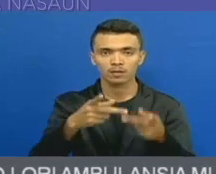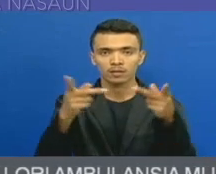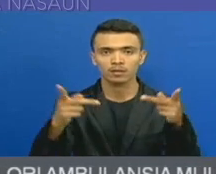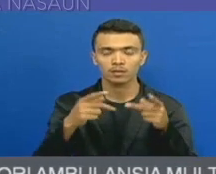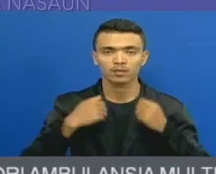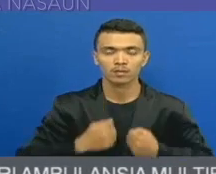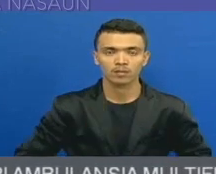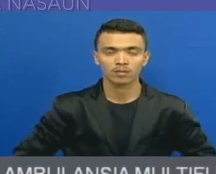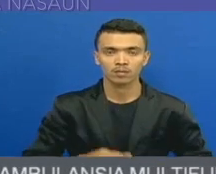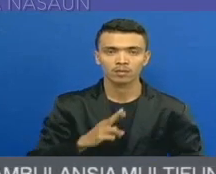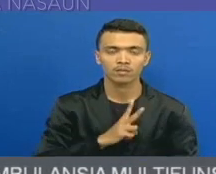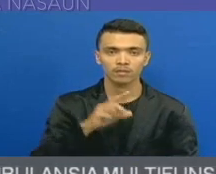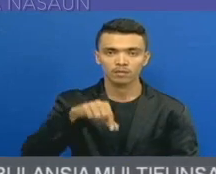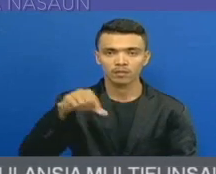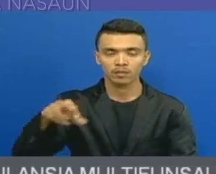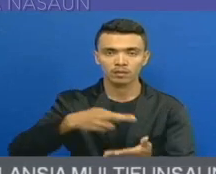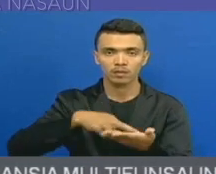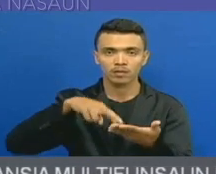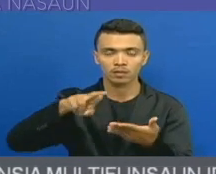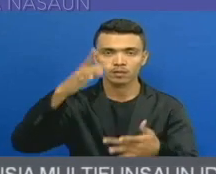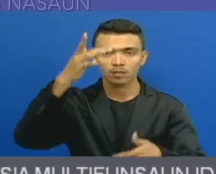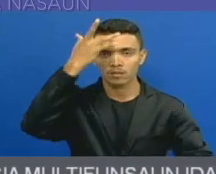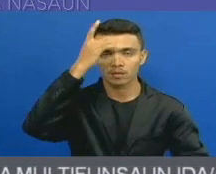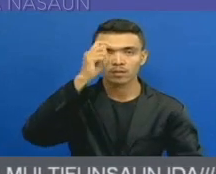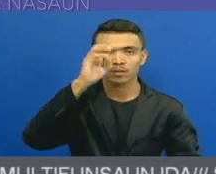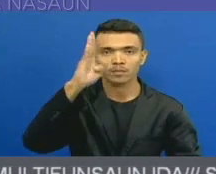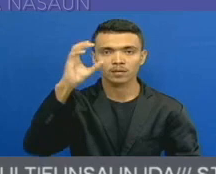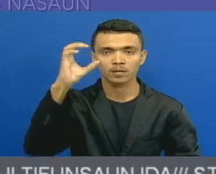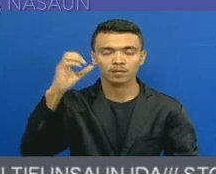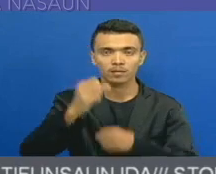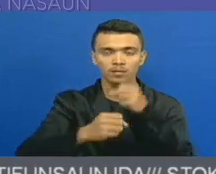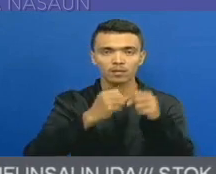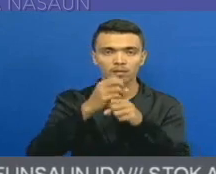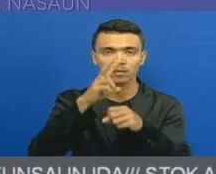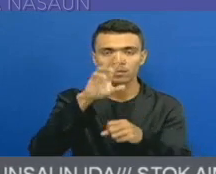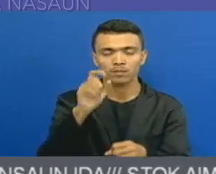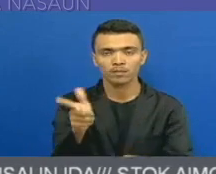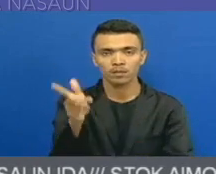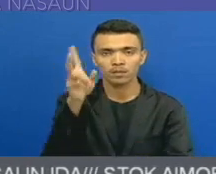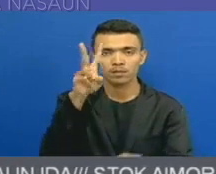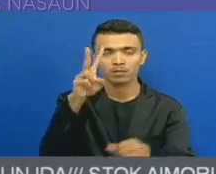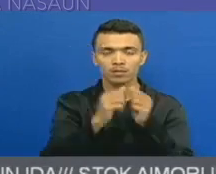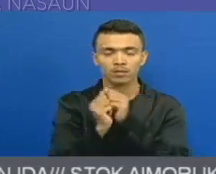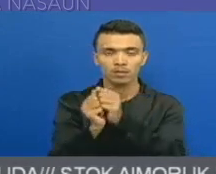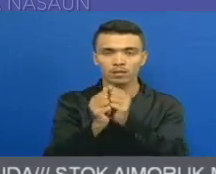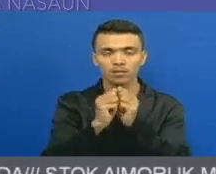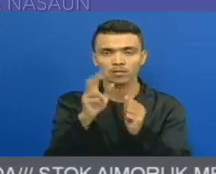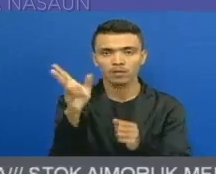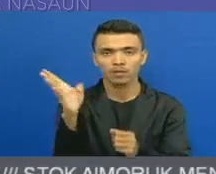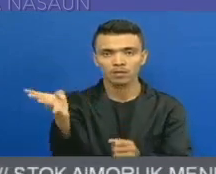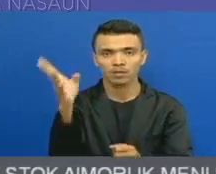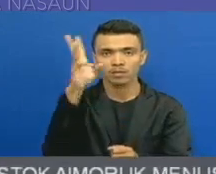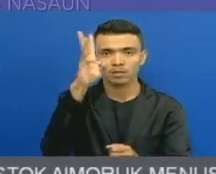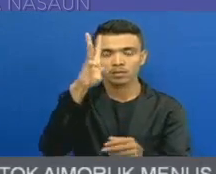Centro de Saúde Vicky que resiste caso moras tuberculose, rucitina rihundrua, ruanulo resindrua. Hamutu kautnulo